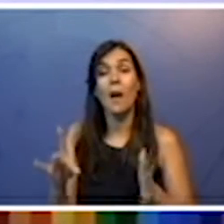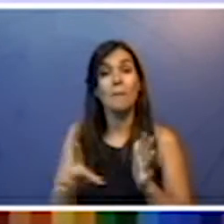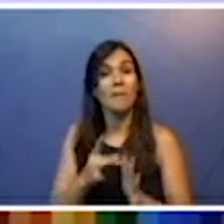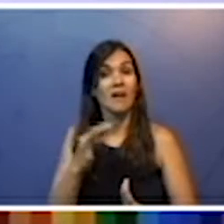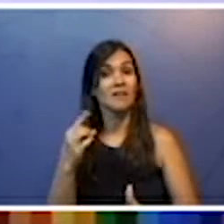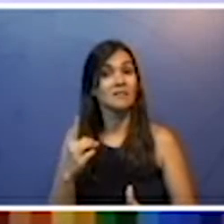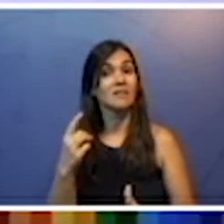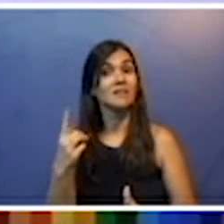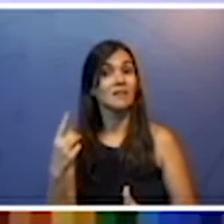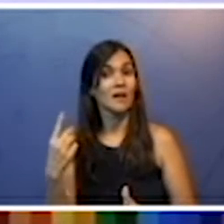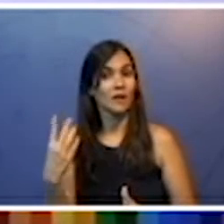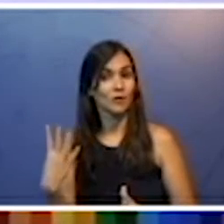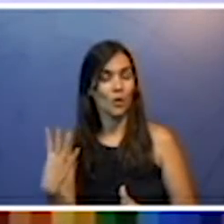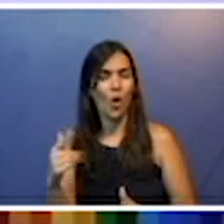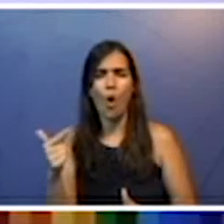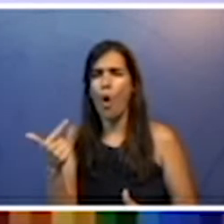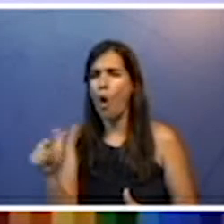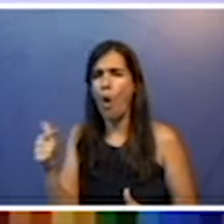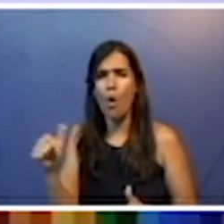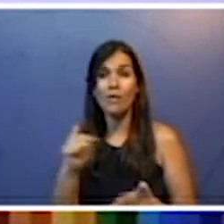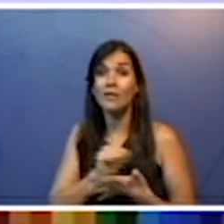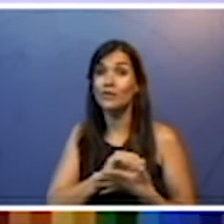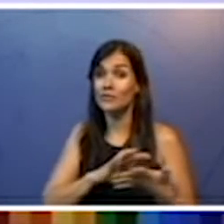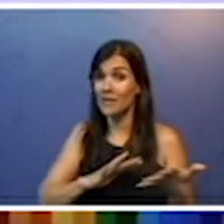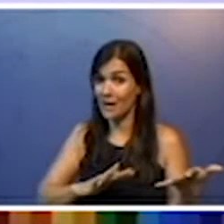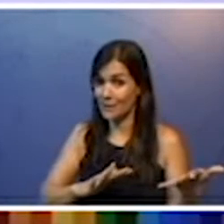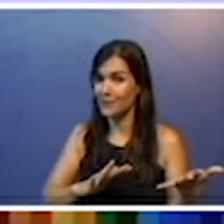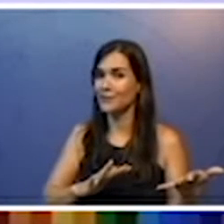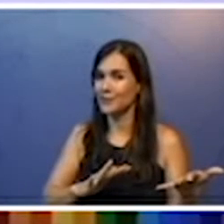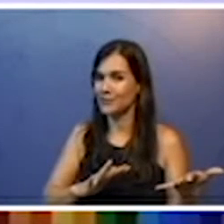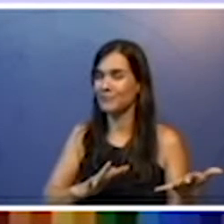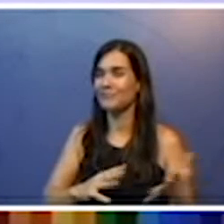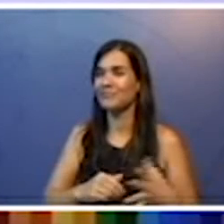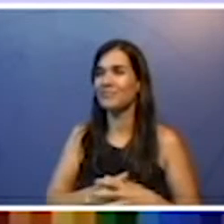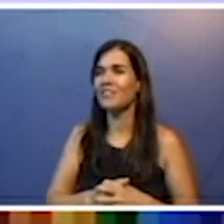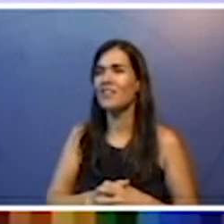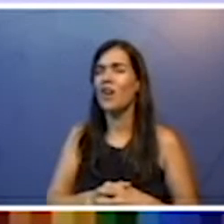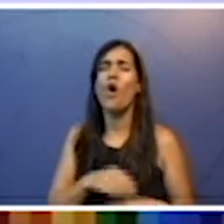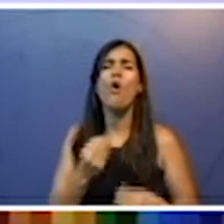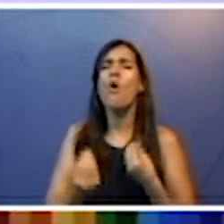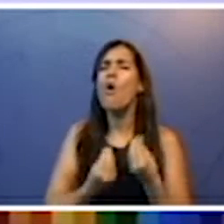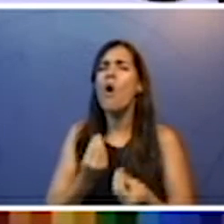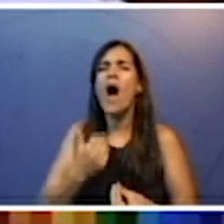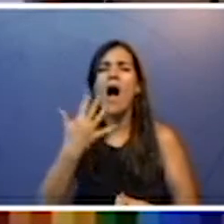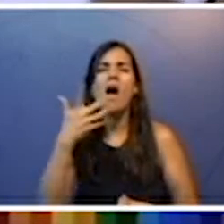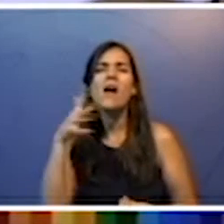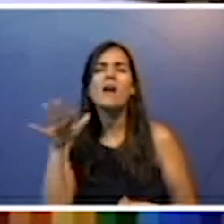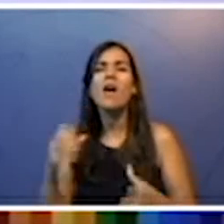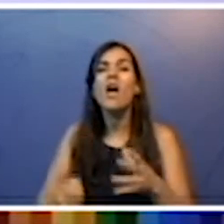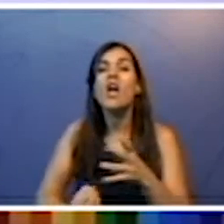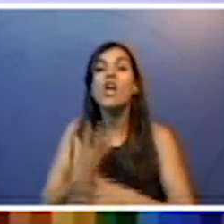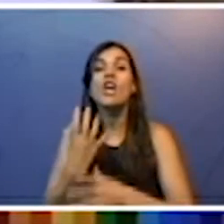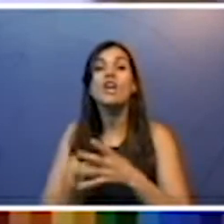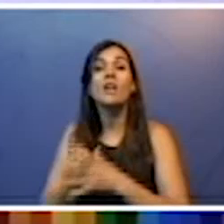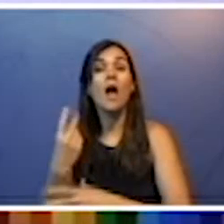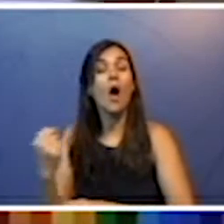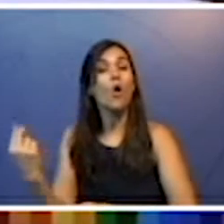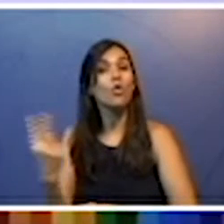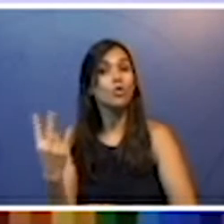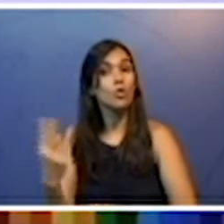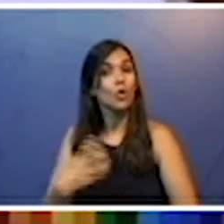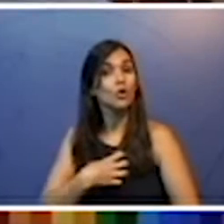114, um outro exercício que aqui duas crianças criaram dois tipos